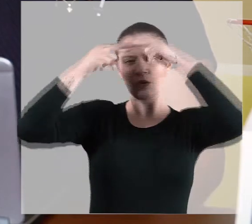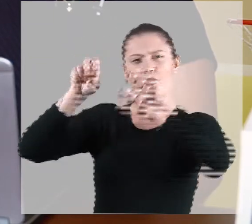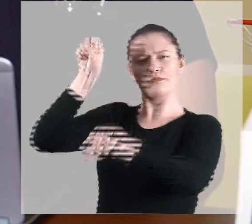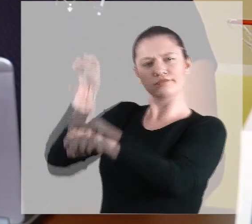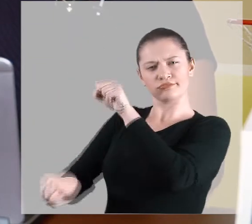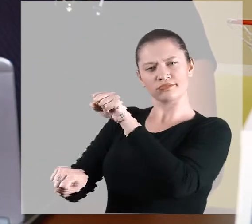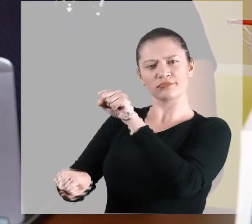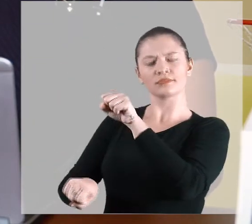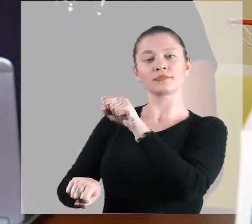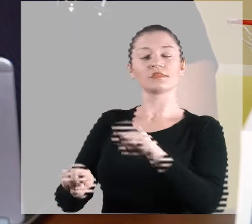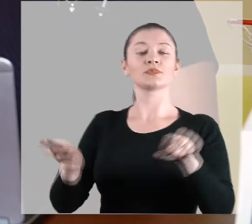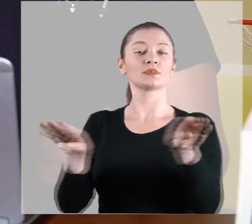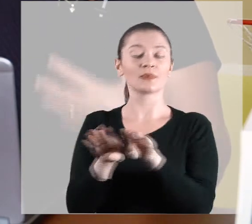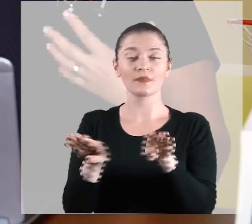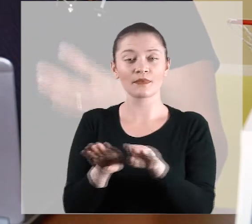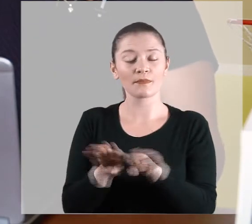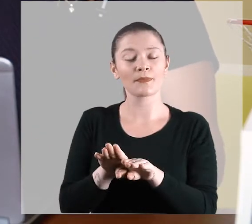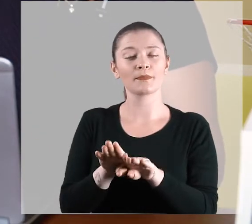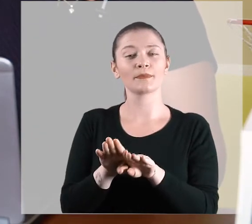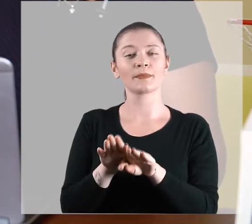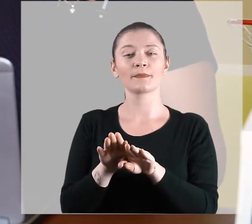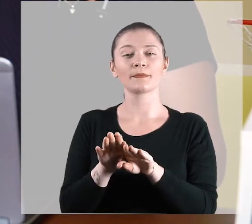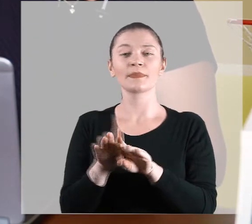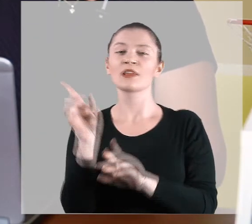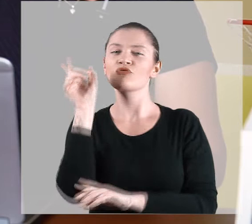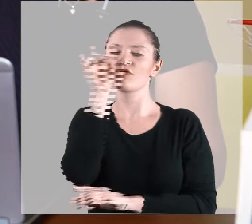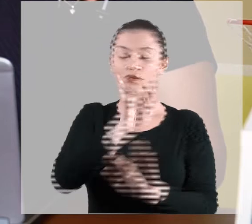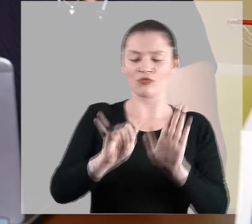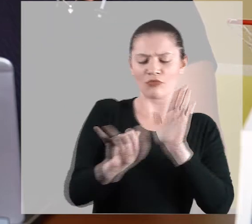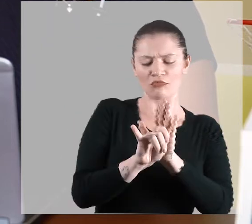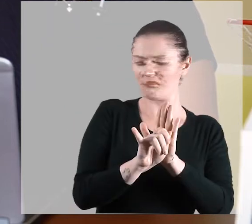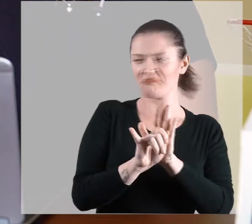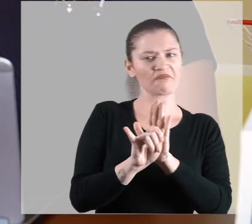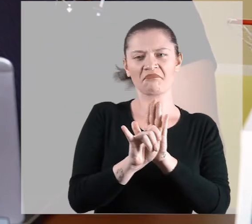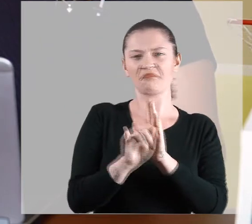sexual, dificuldades de encontrar sua identidade,